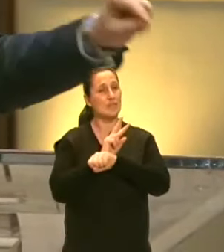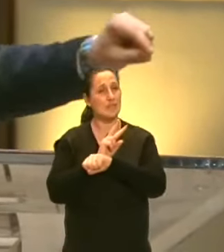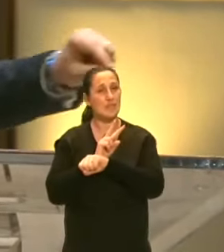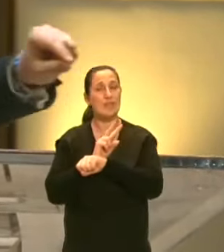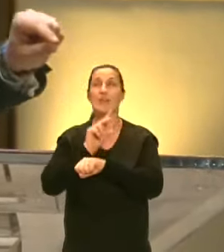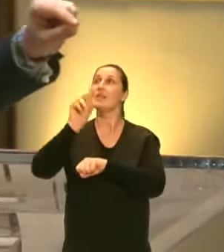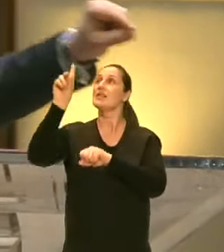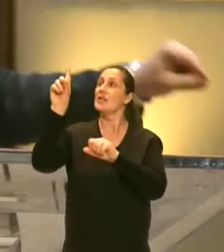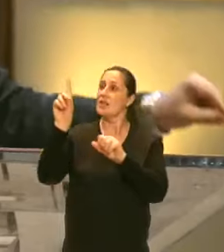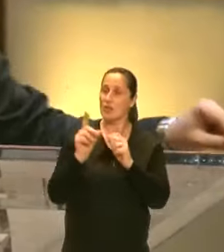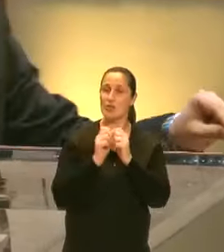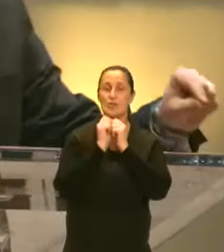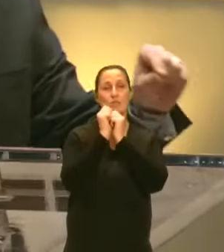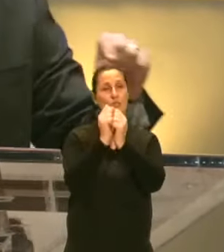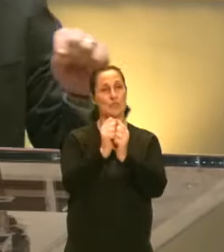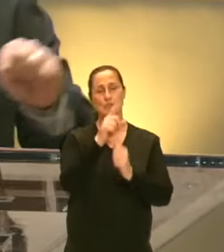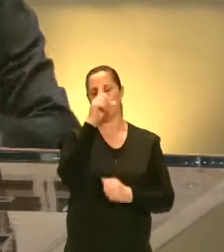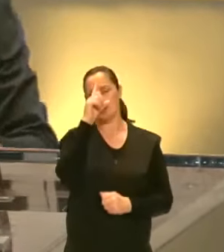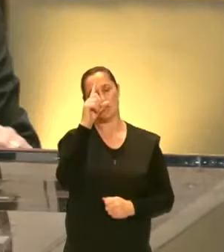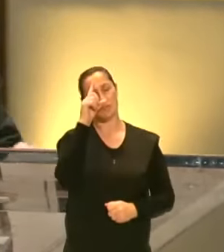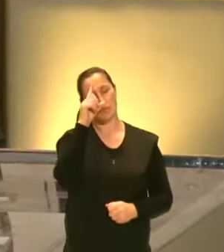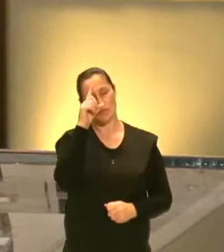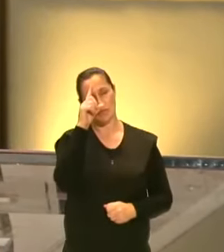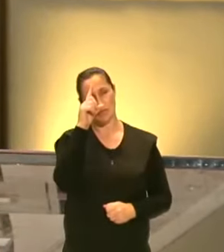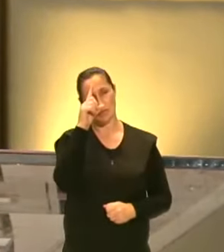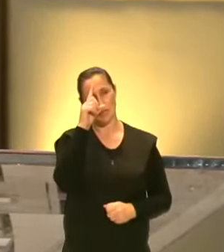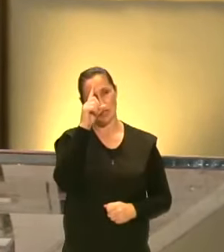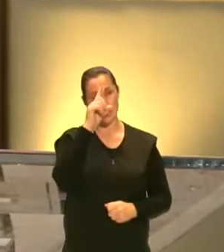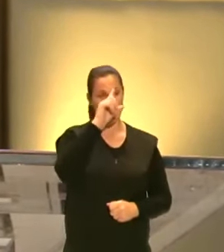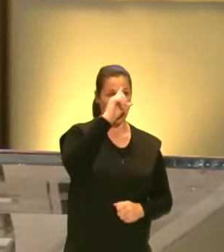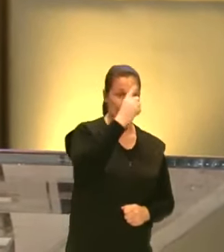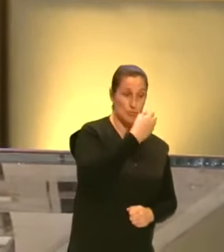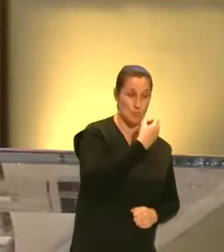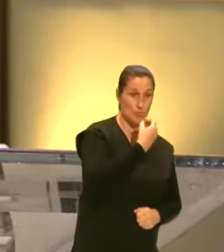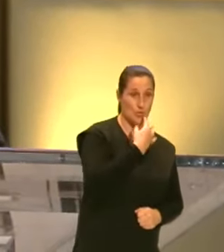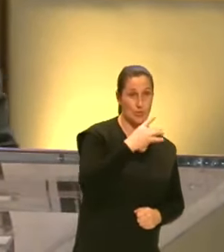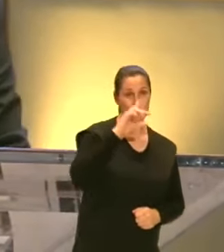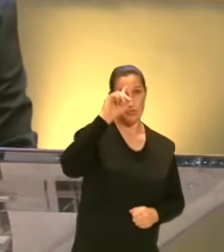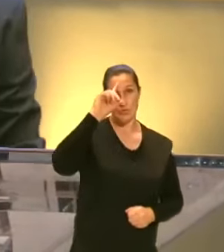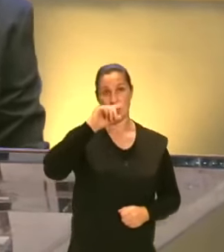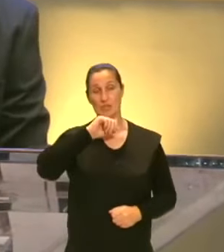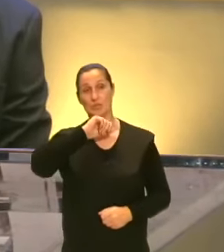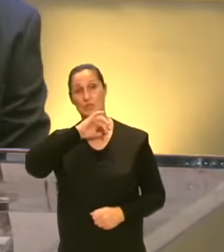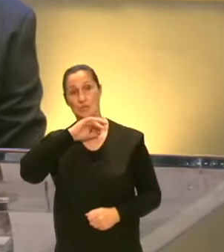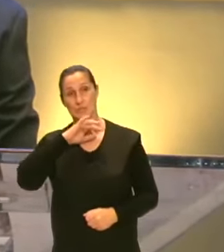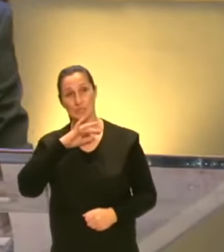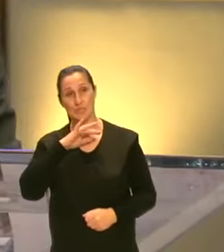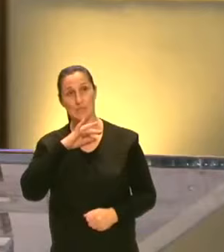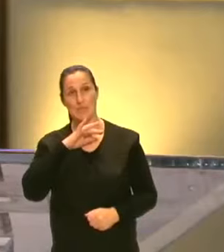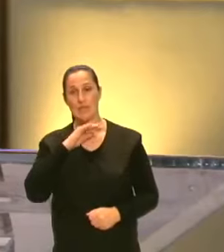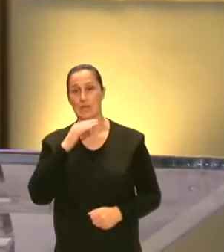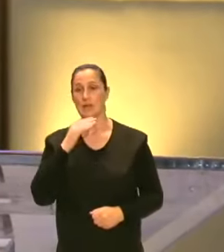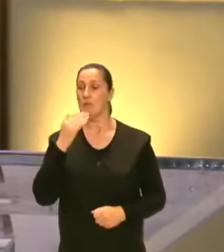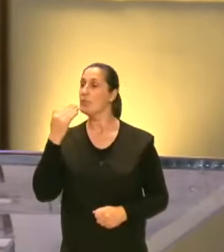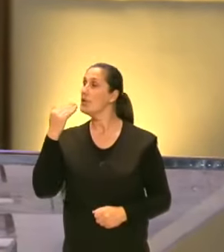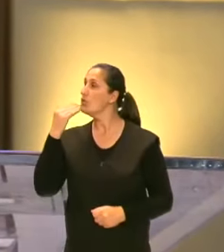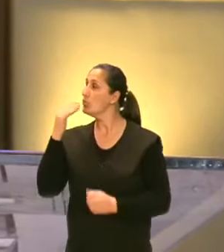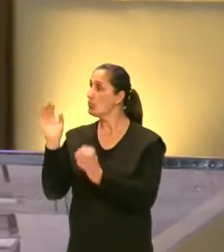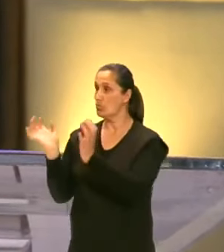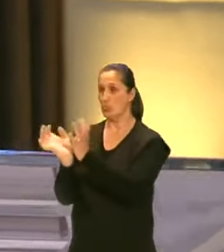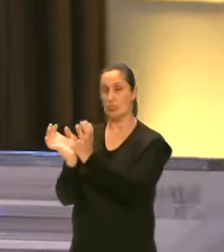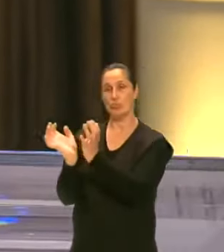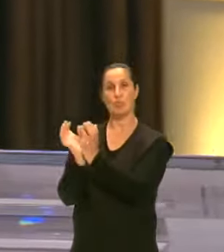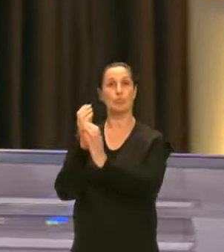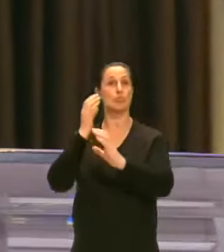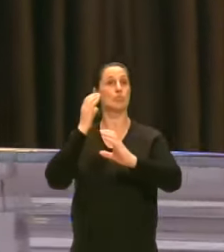está conosco nos dias bons ou maus. Eu quero chamar a equipe de louvor aqui à frente.